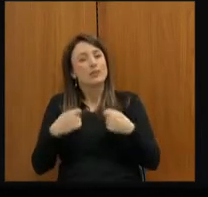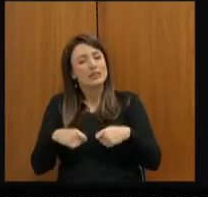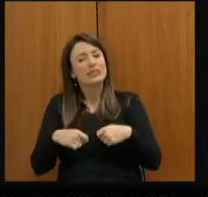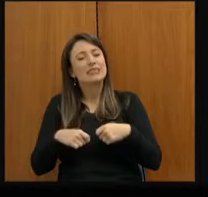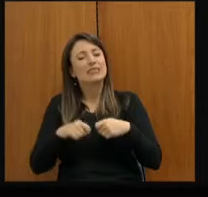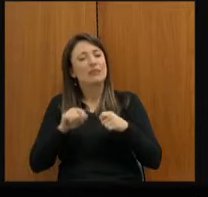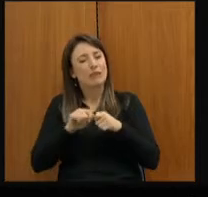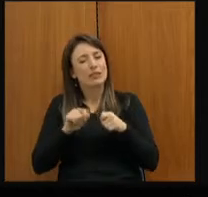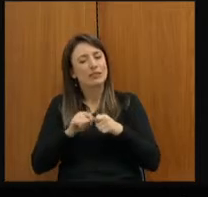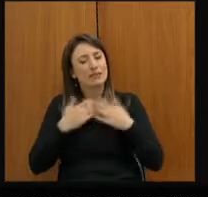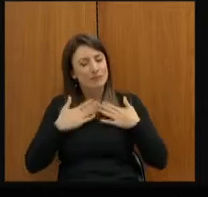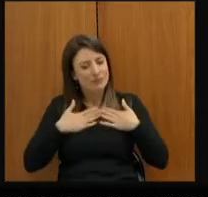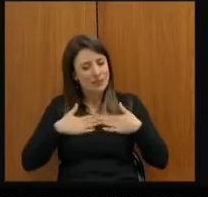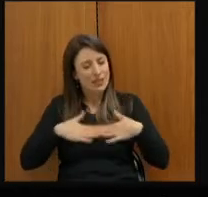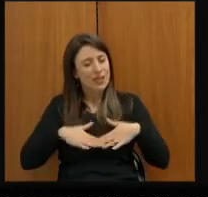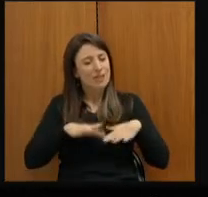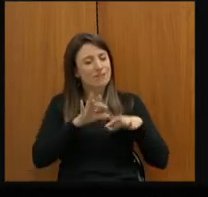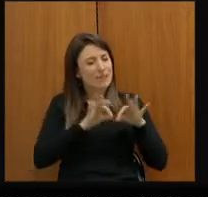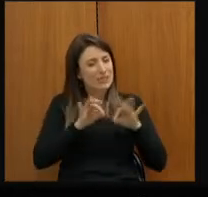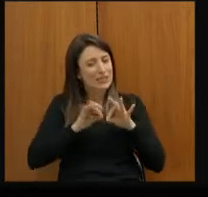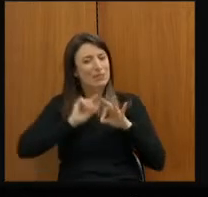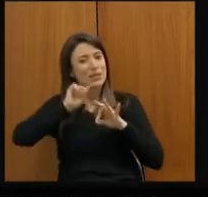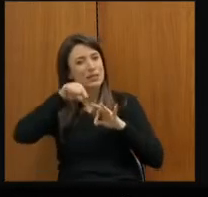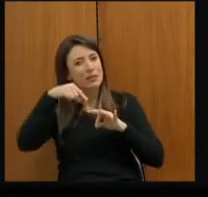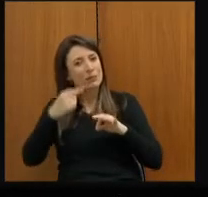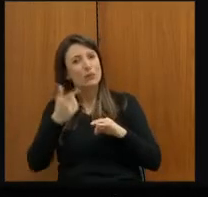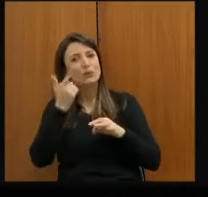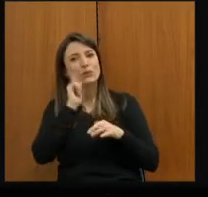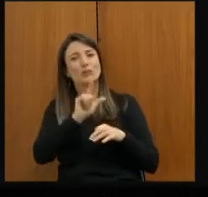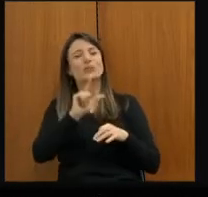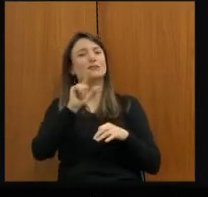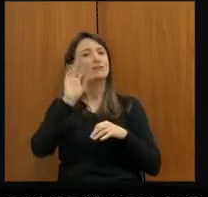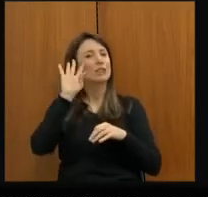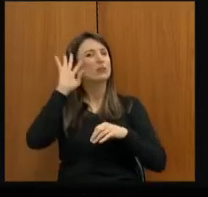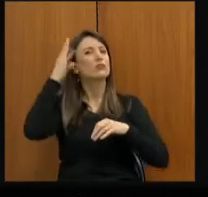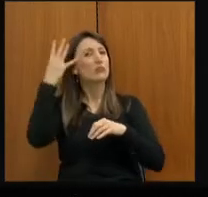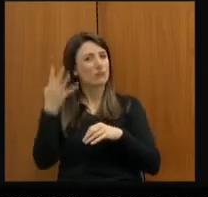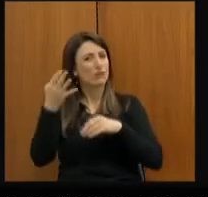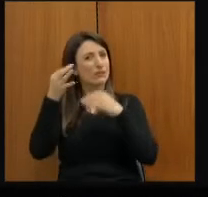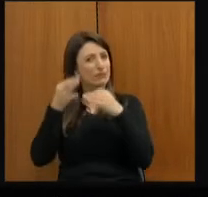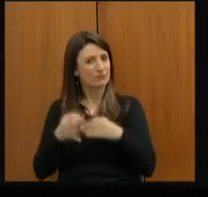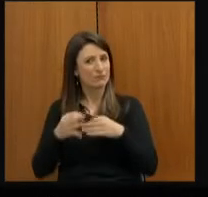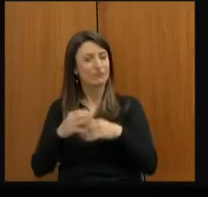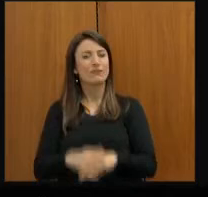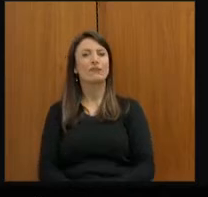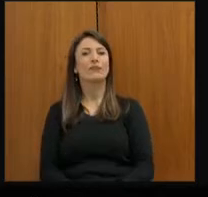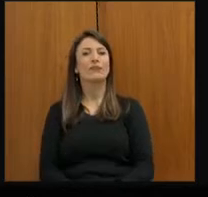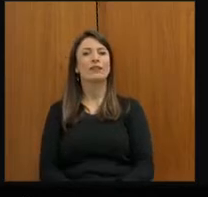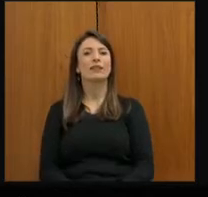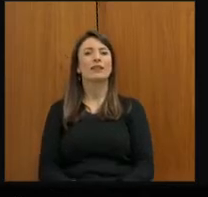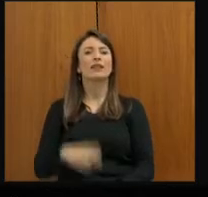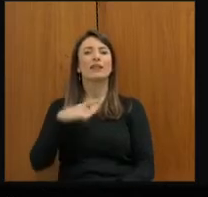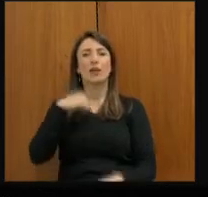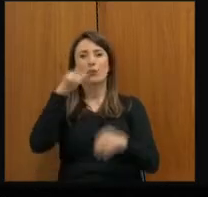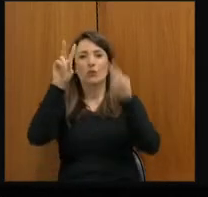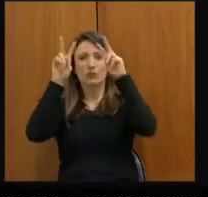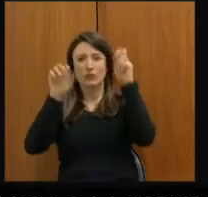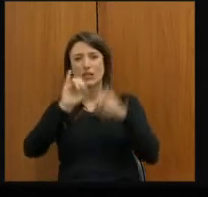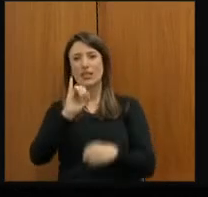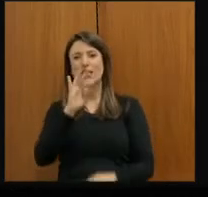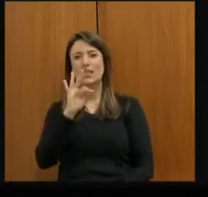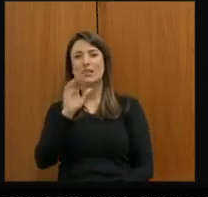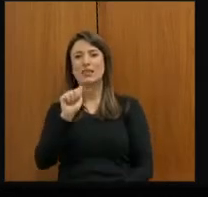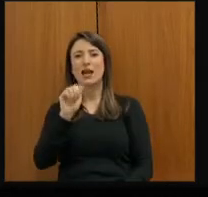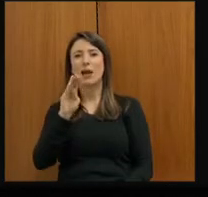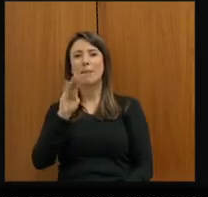para que depois venha uma solução mais amadurecida nós temos Itabira por eles nós